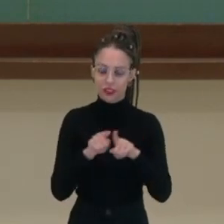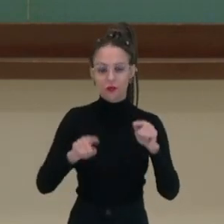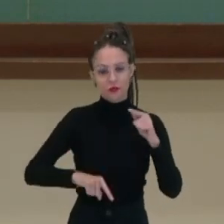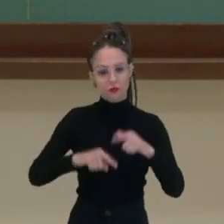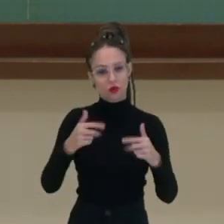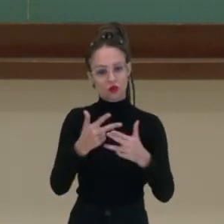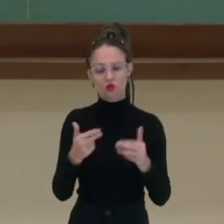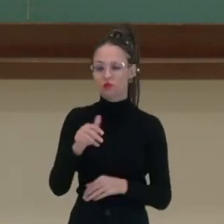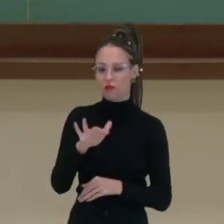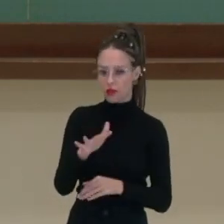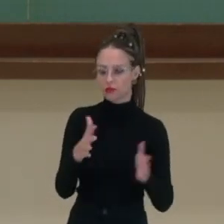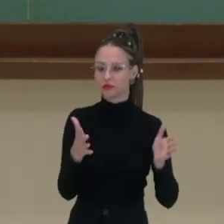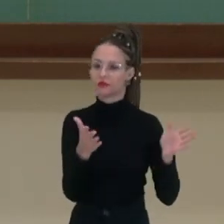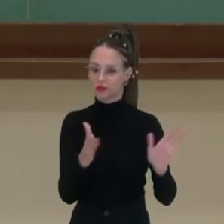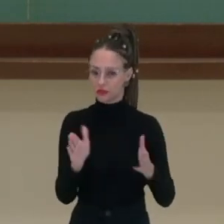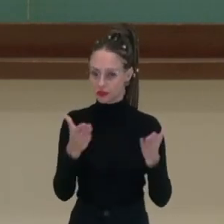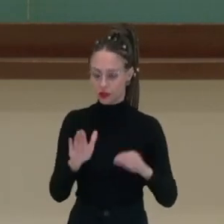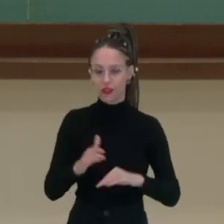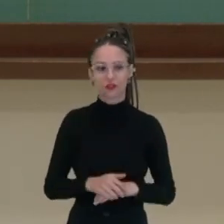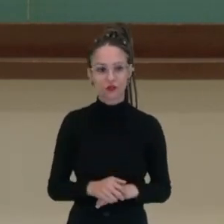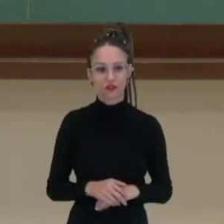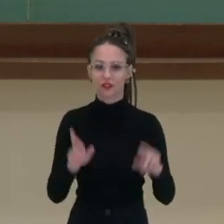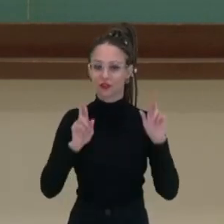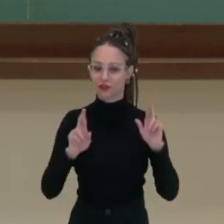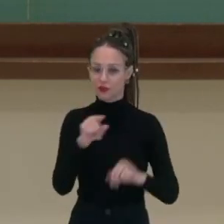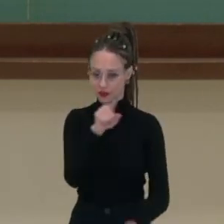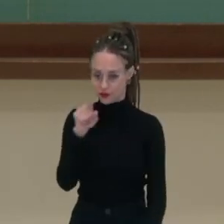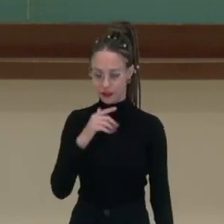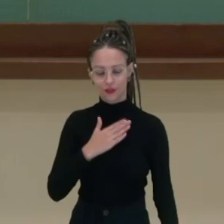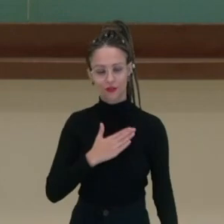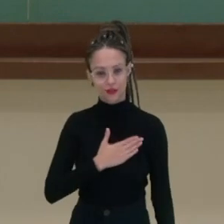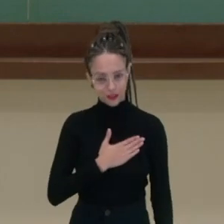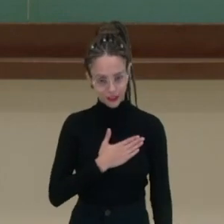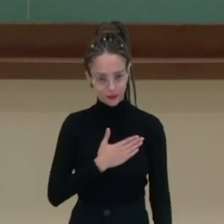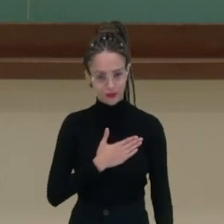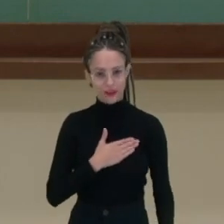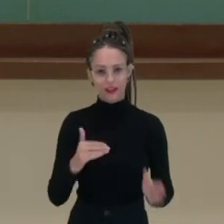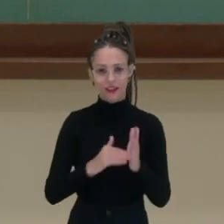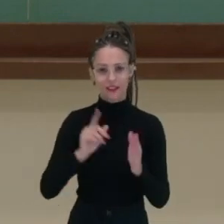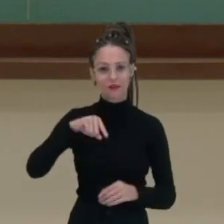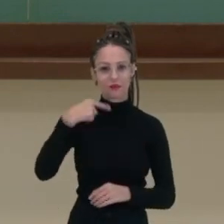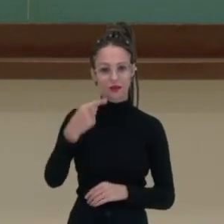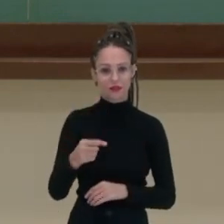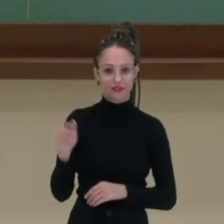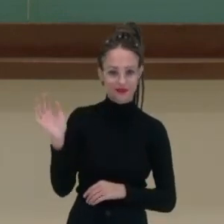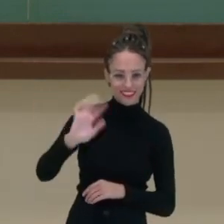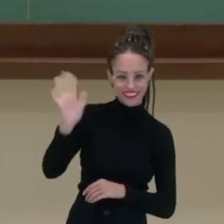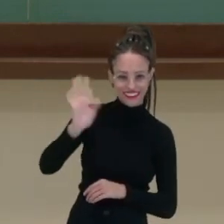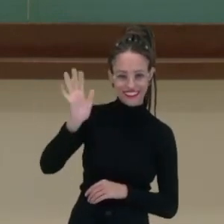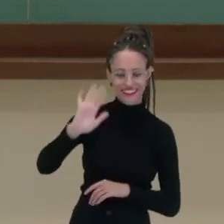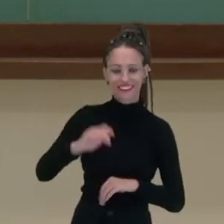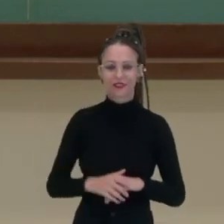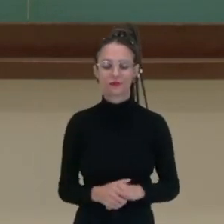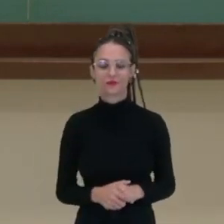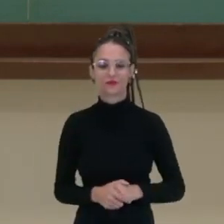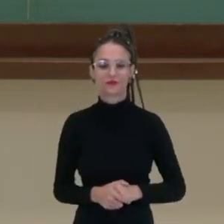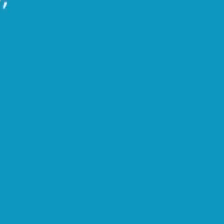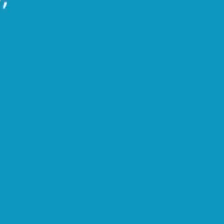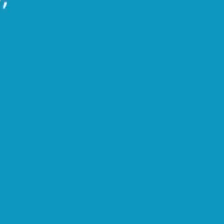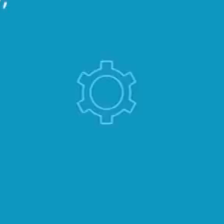produtos semi-manufaturados. Eu espero que vocês tenham gostado. Até breve. Tchau, galerinha!